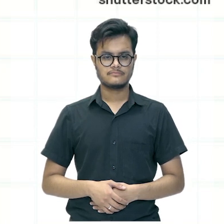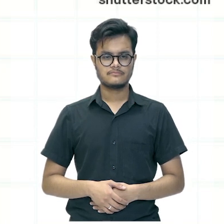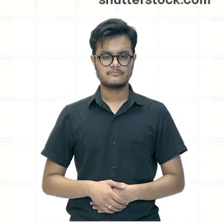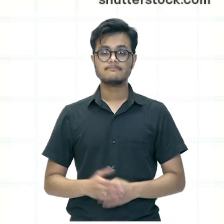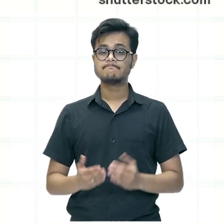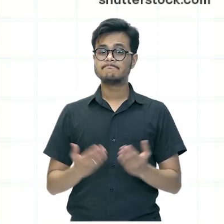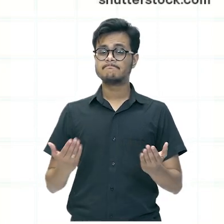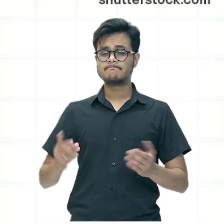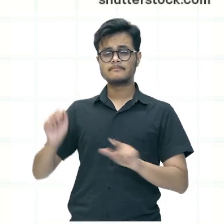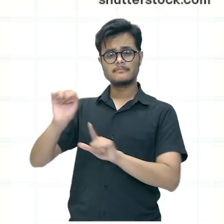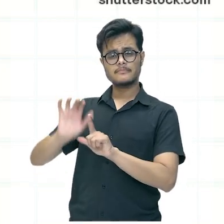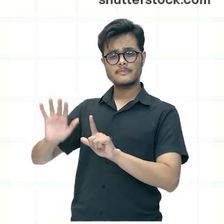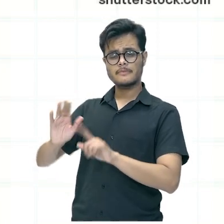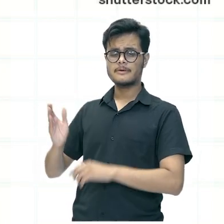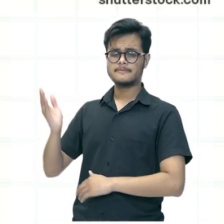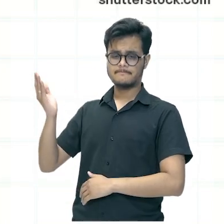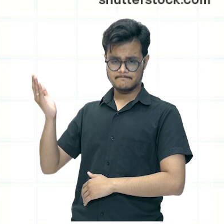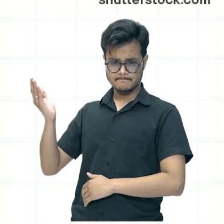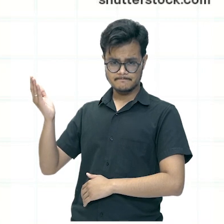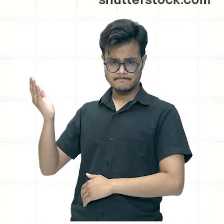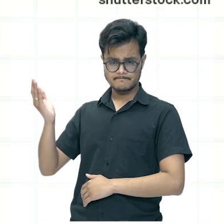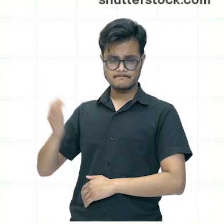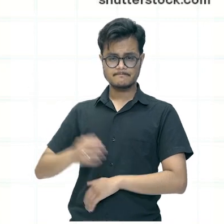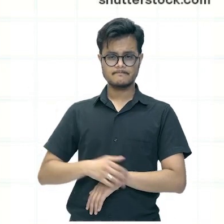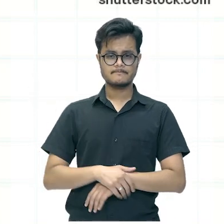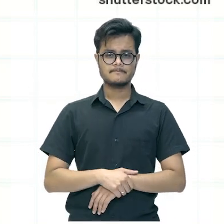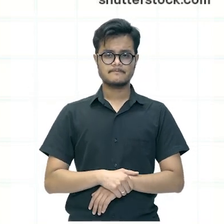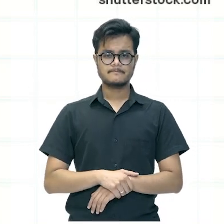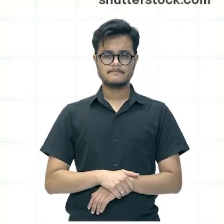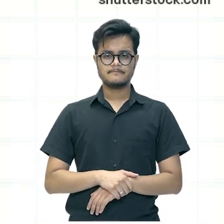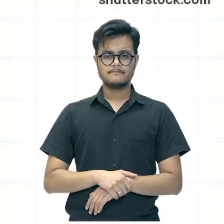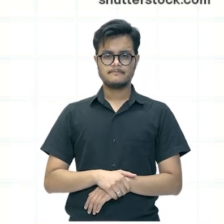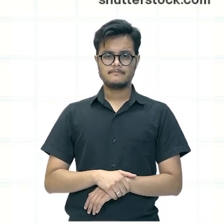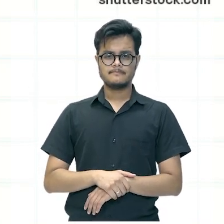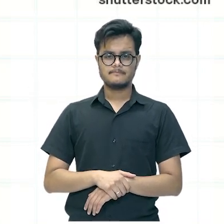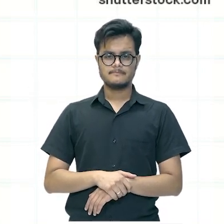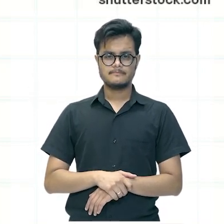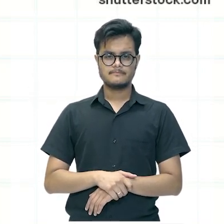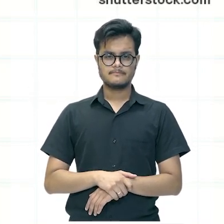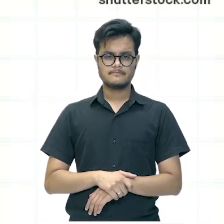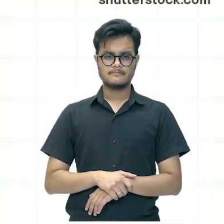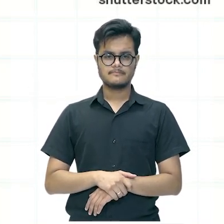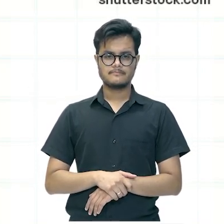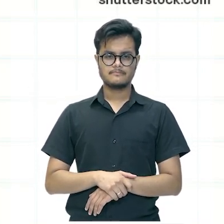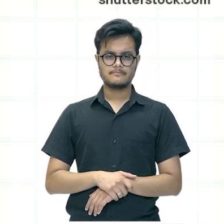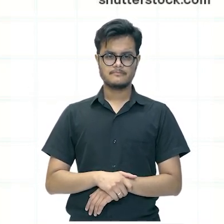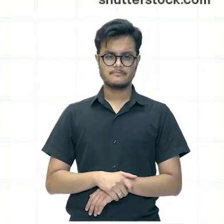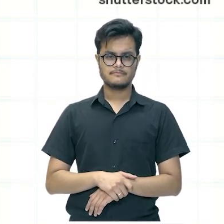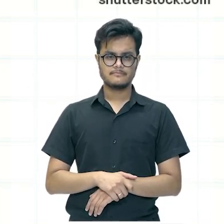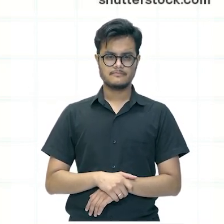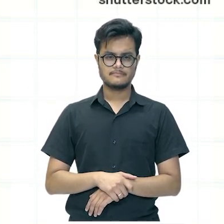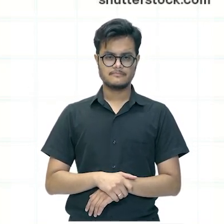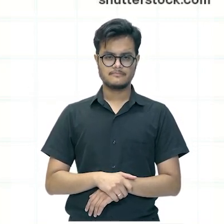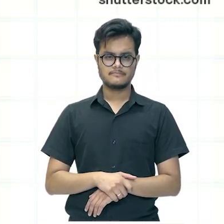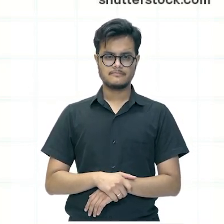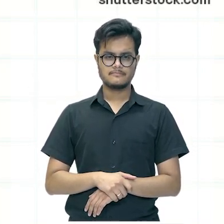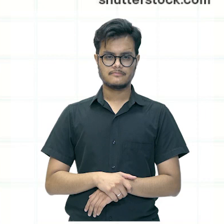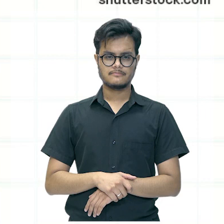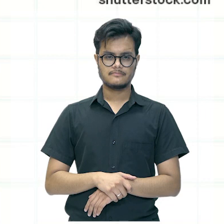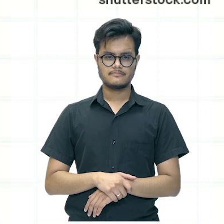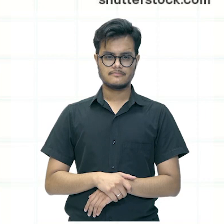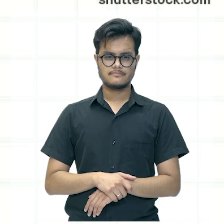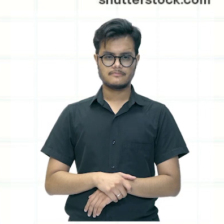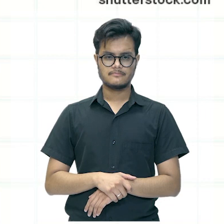a imagem também, não é? A imagem da garota tá indicando, tá marcando também isso, certo?